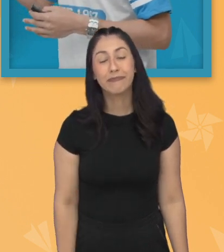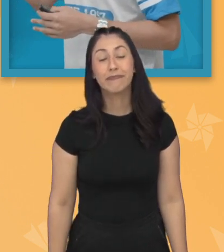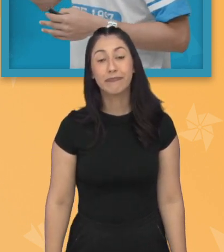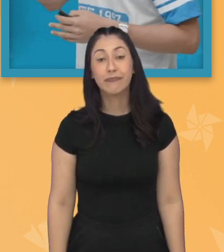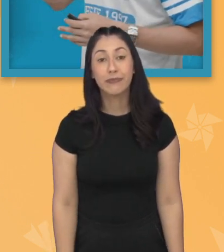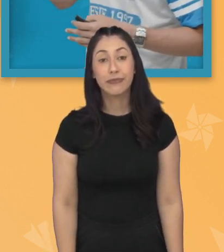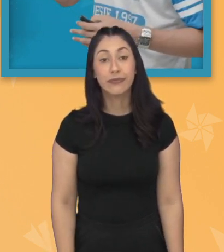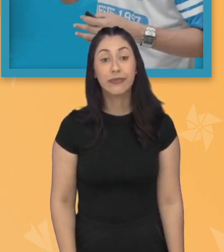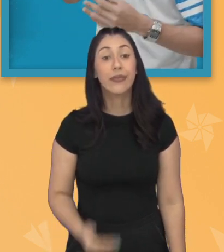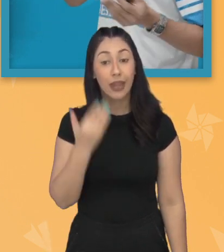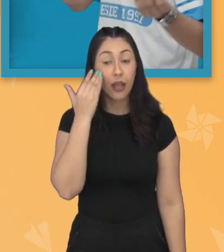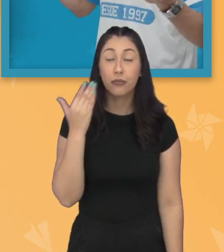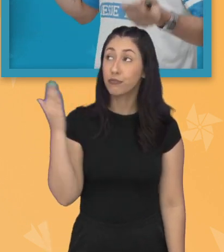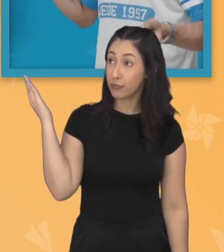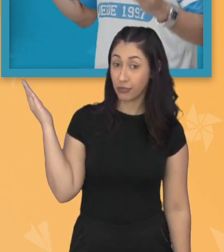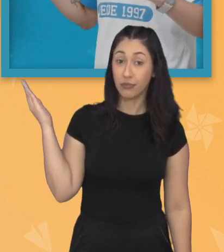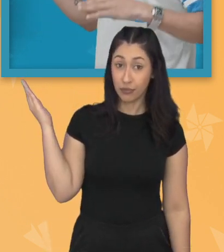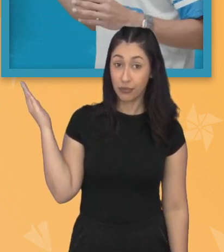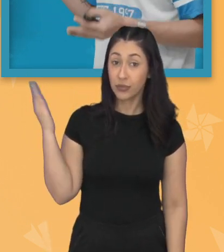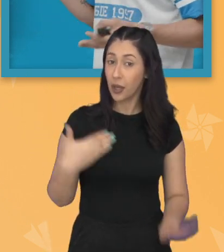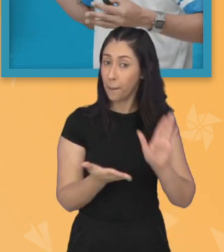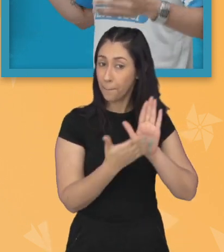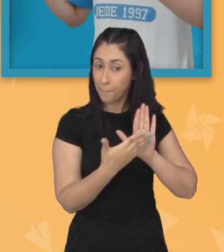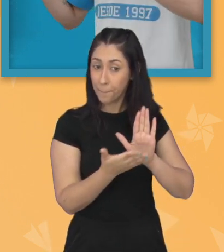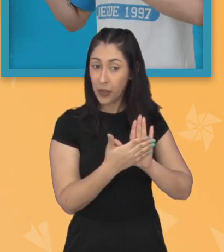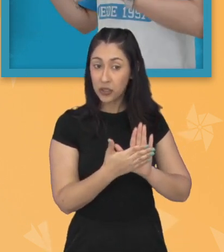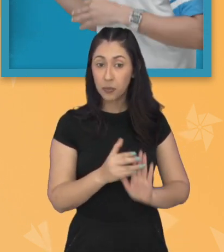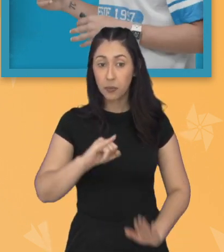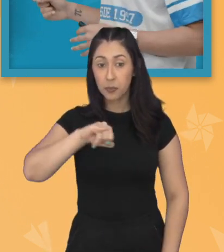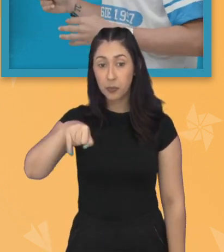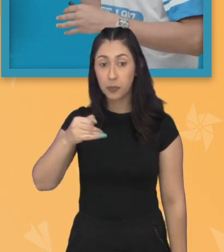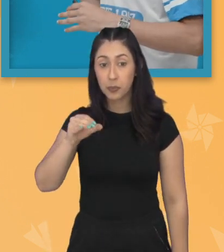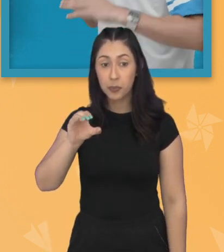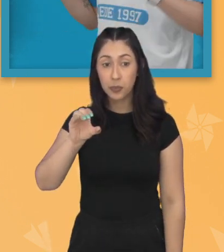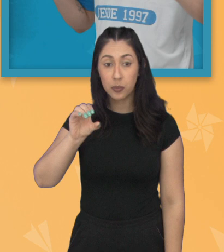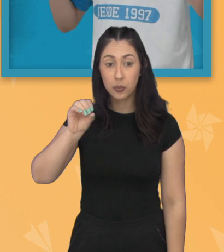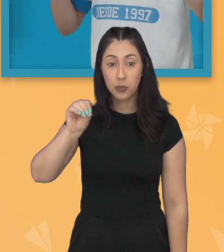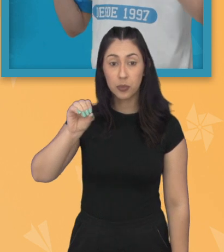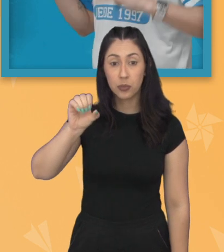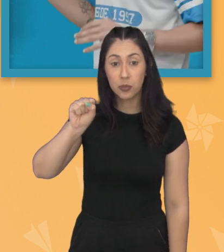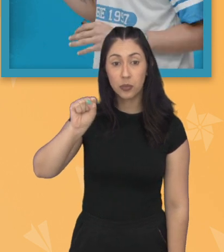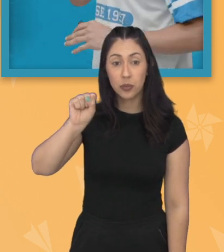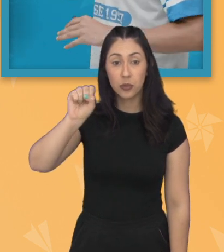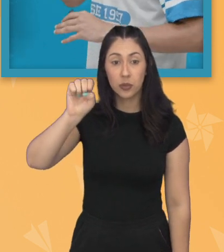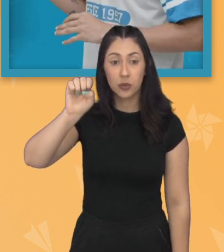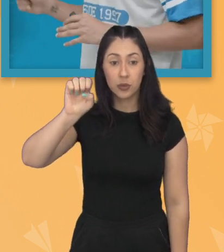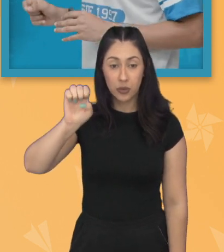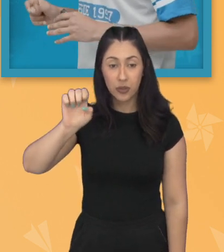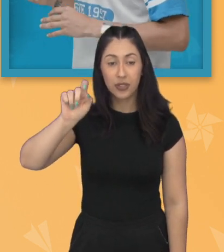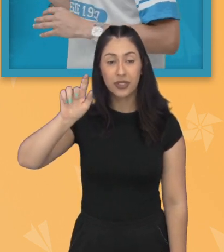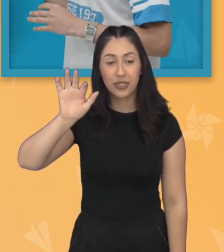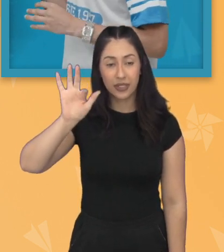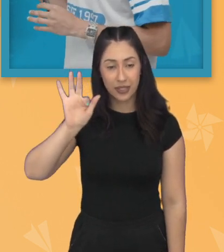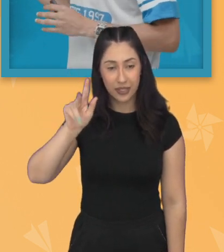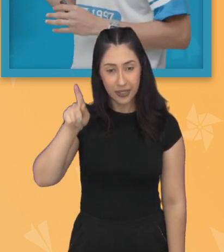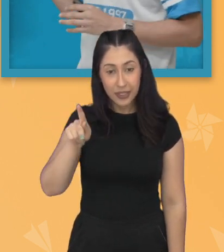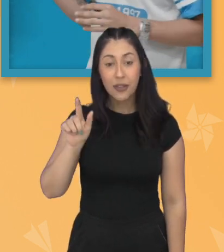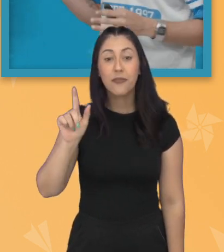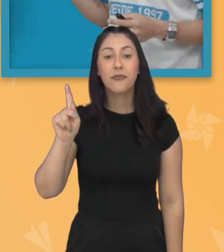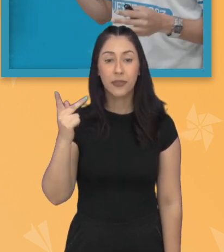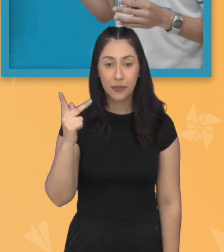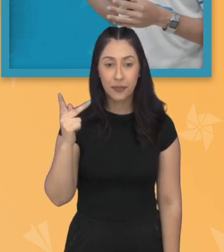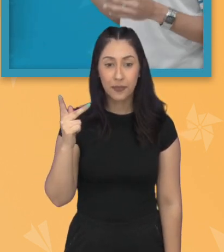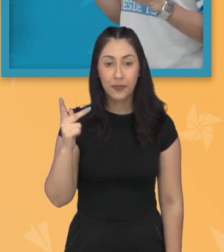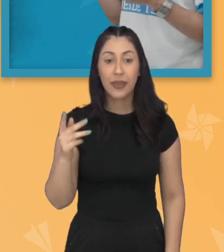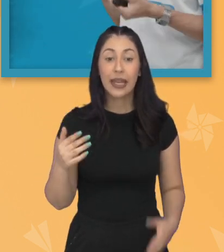A lei de Proust, né, foi proposta pelo francês chamado Joseph L. Proust, né, acho que é Joseph Louis Proust, na qual ele posta que